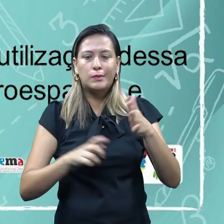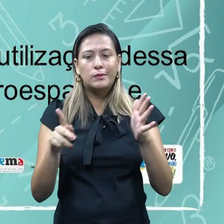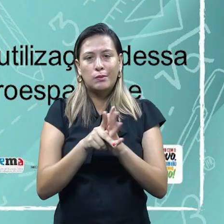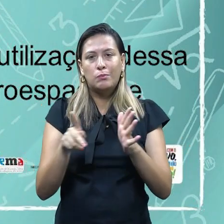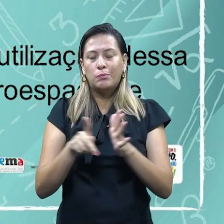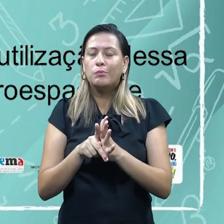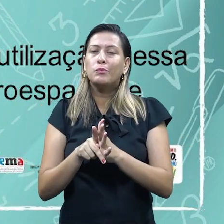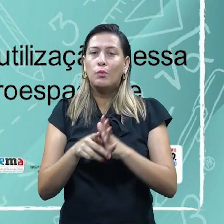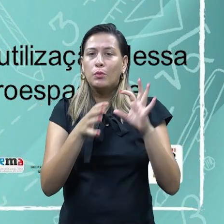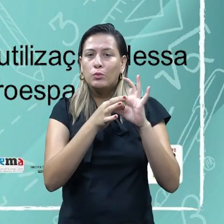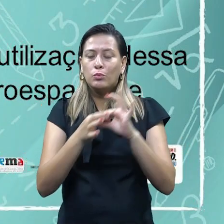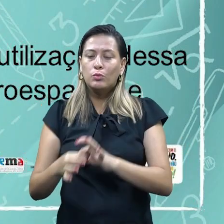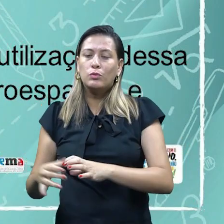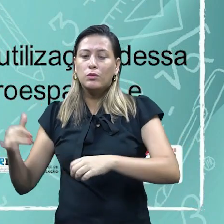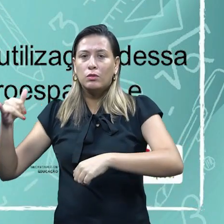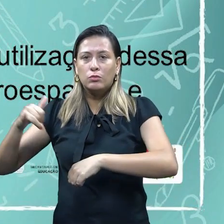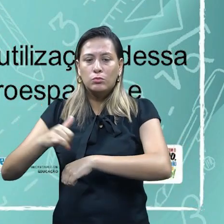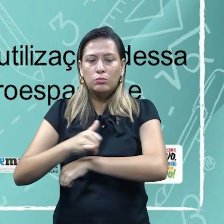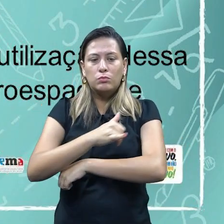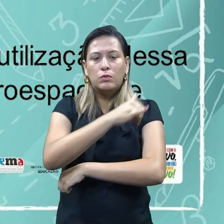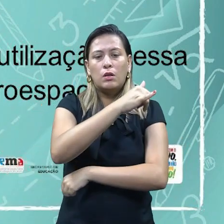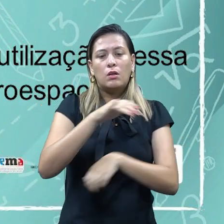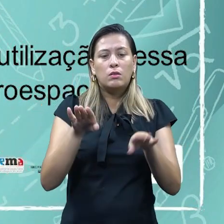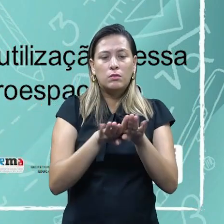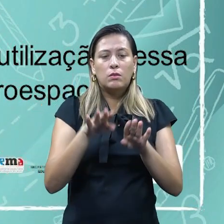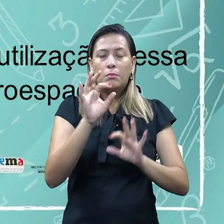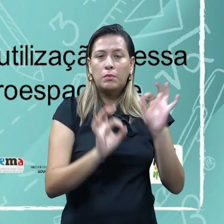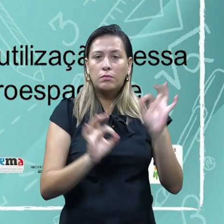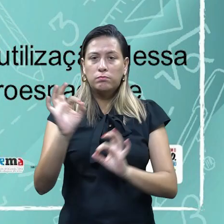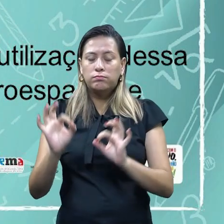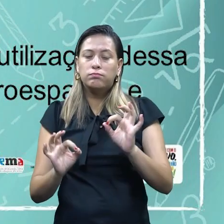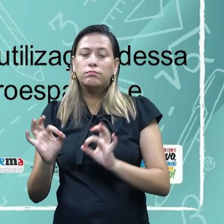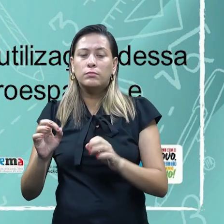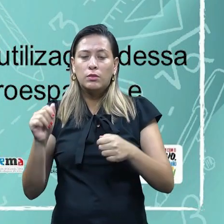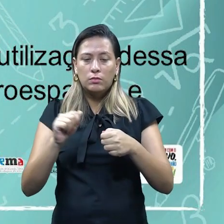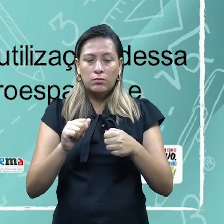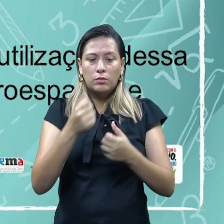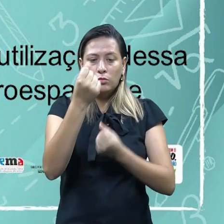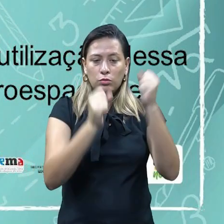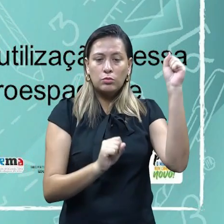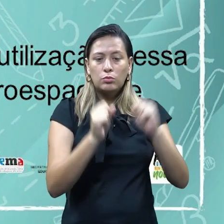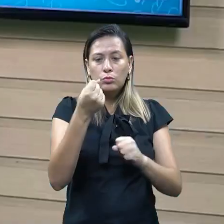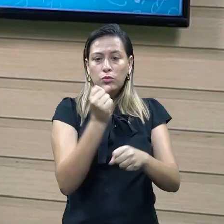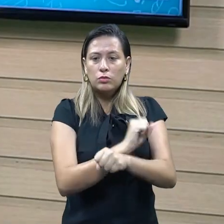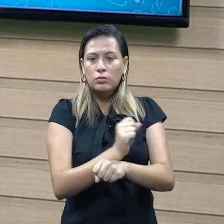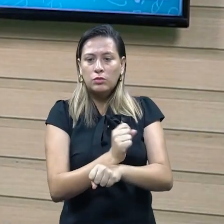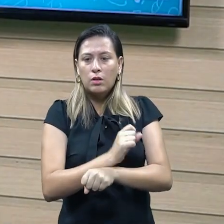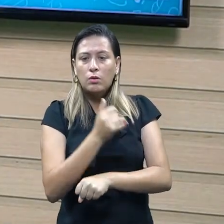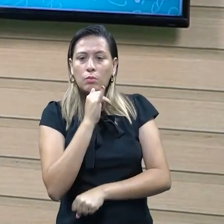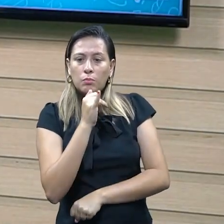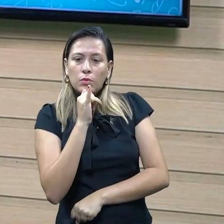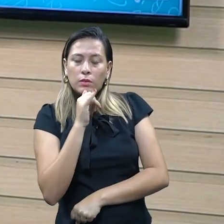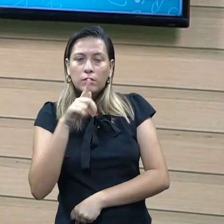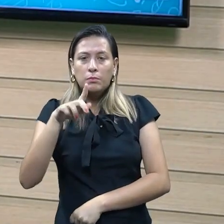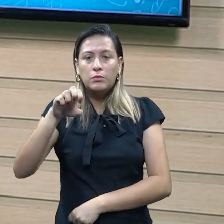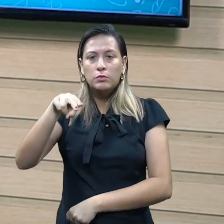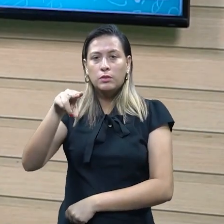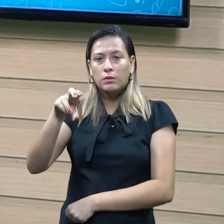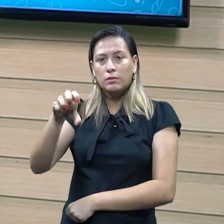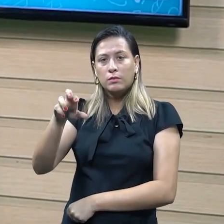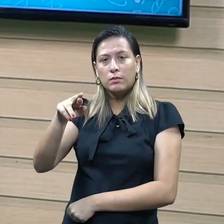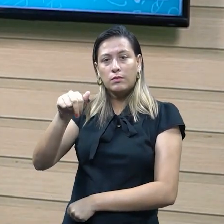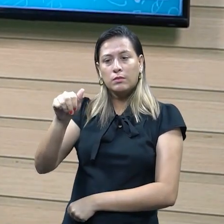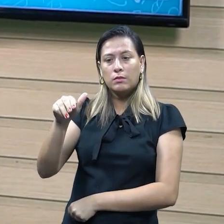setor aeroespacial e montadoras automobilísticas, como a General Motors. Então, aqui a